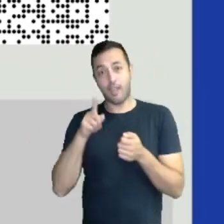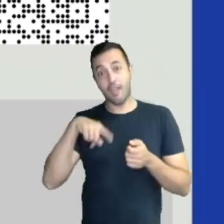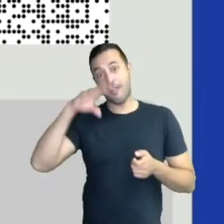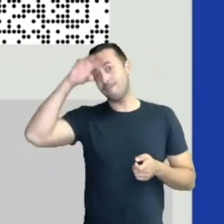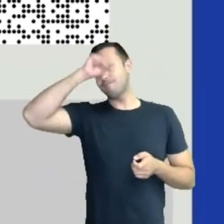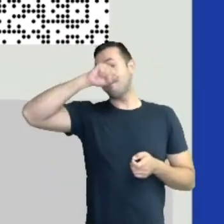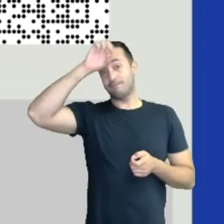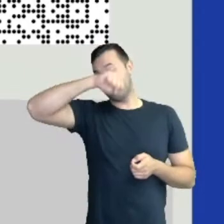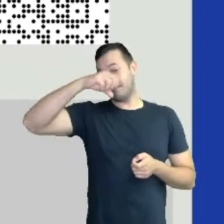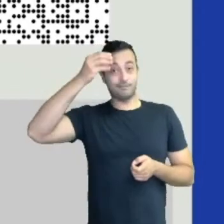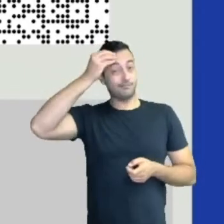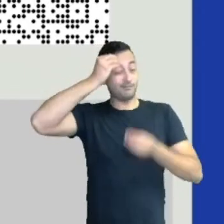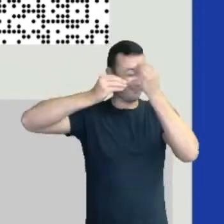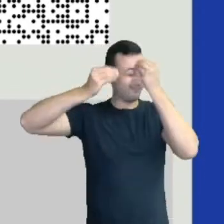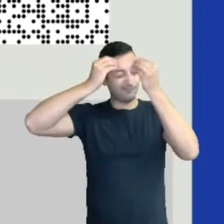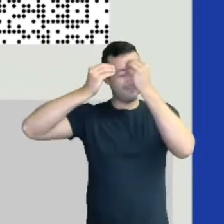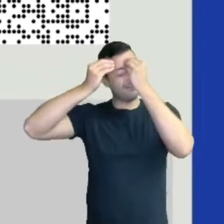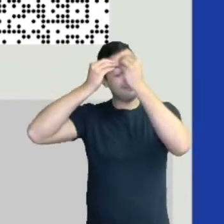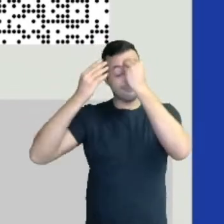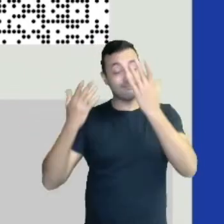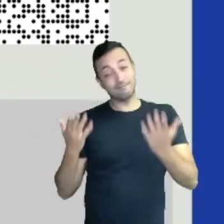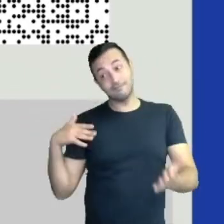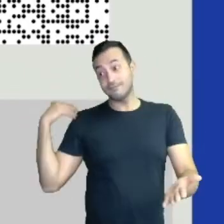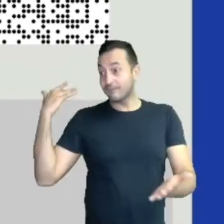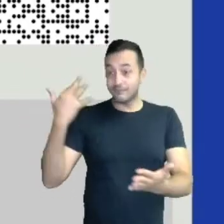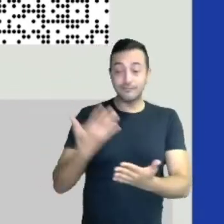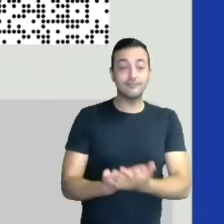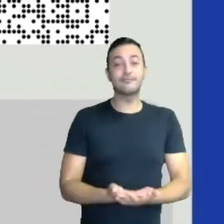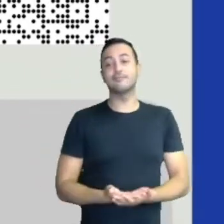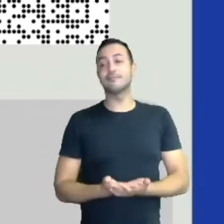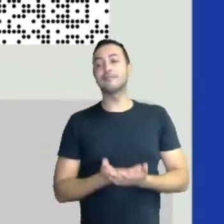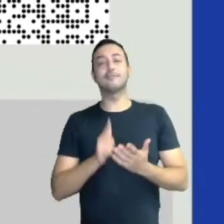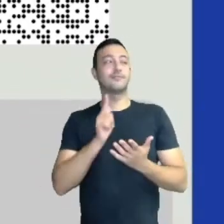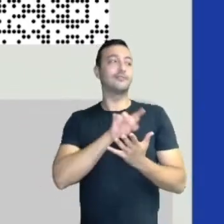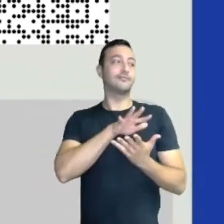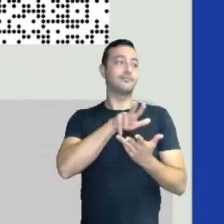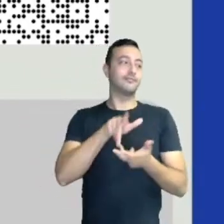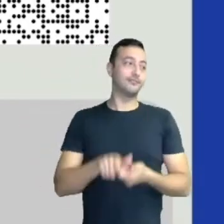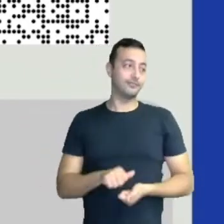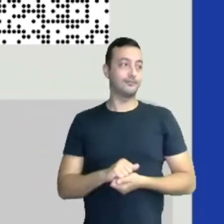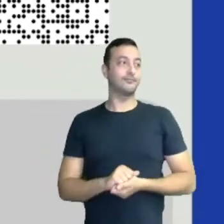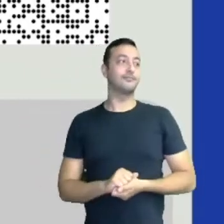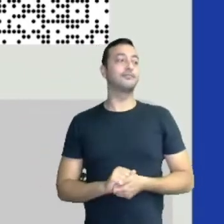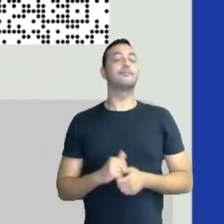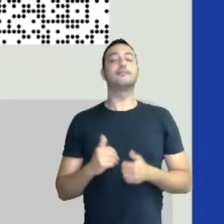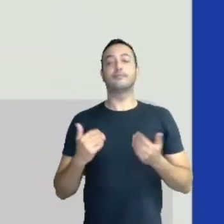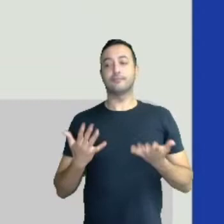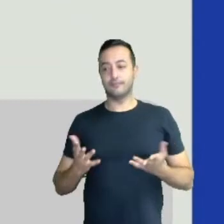revisar os assuntos que a gente deu até hoje de geografia.